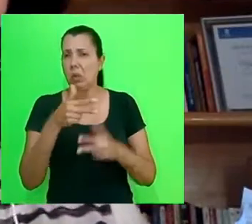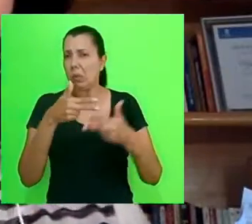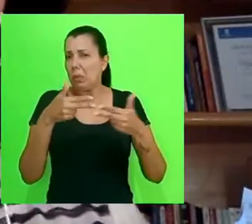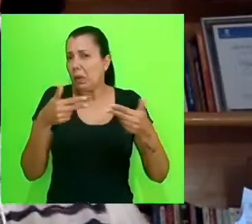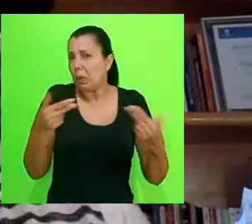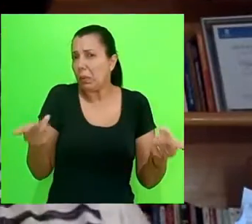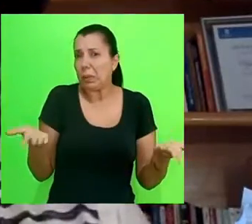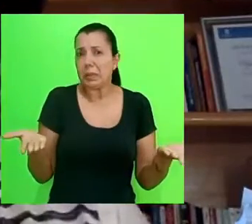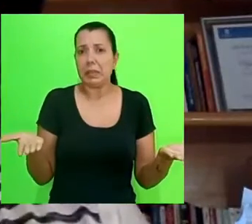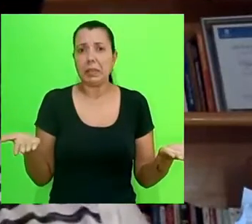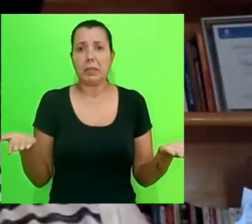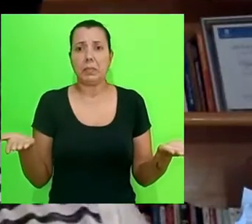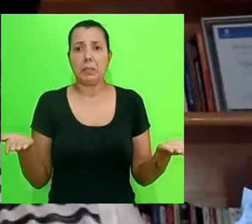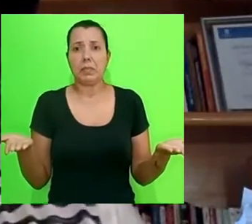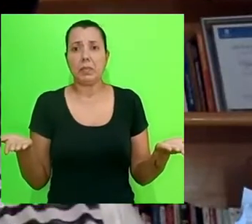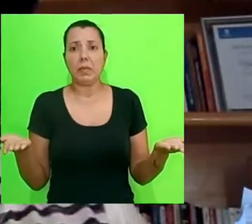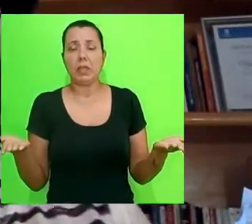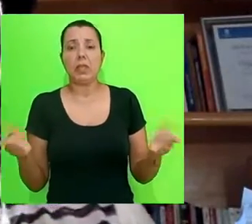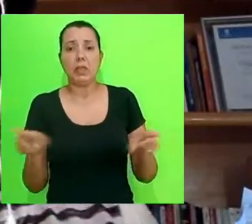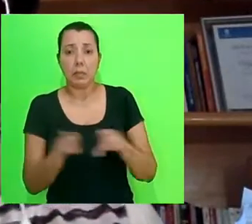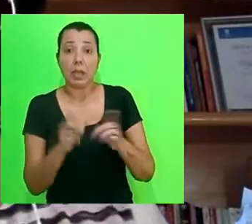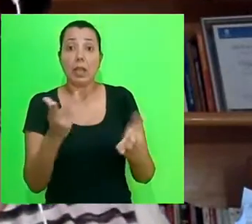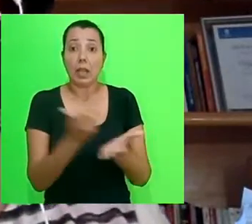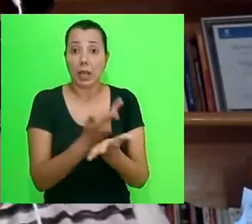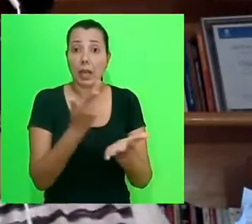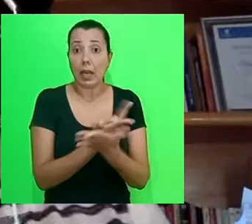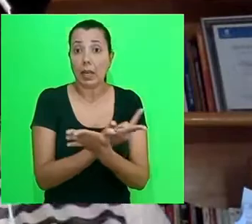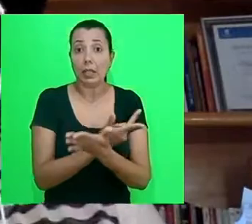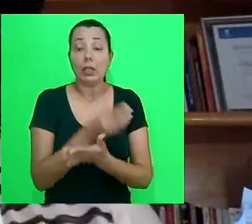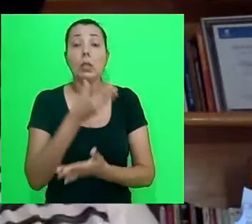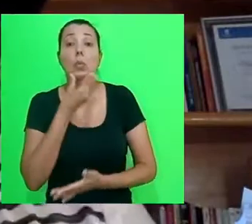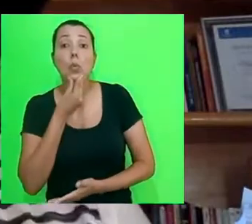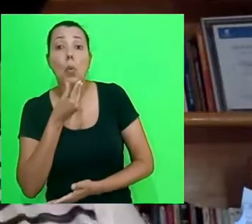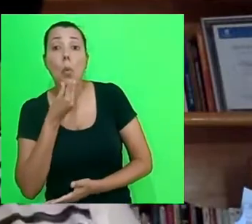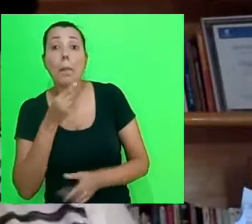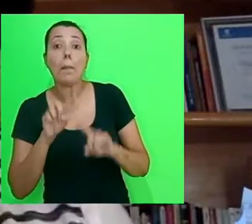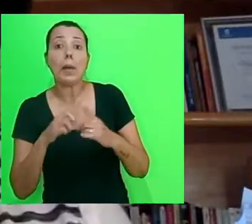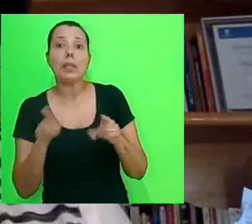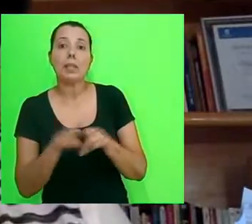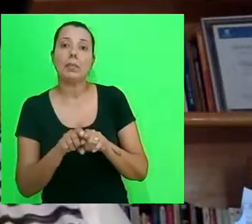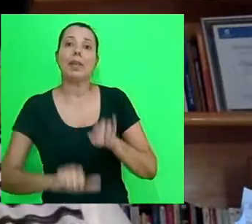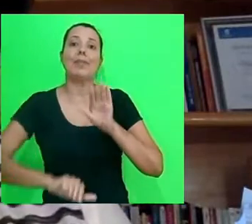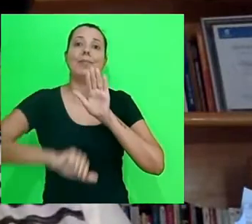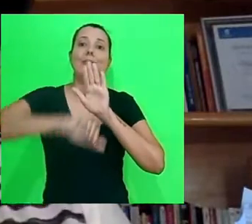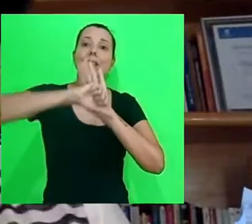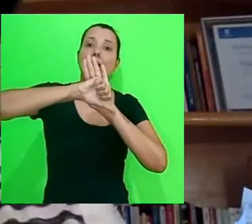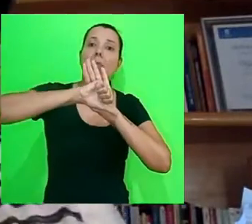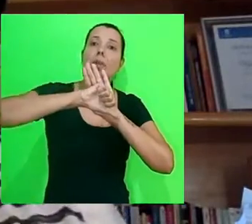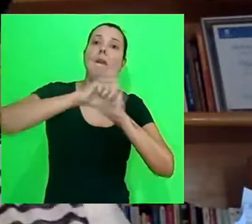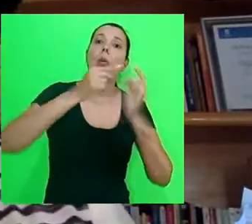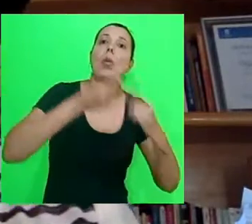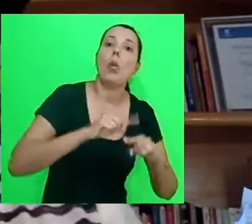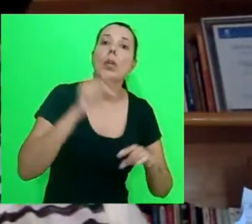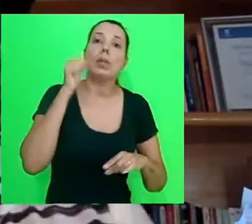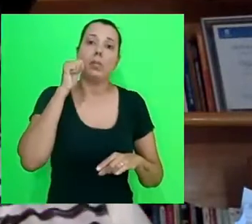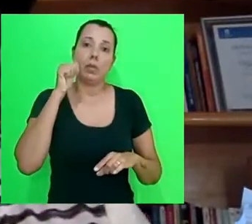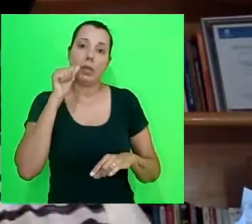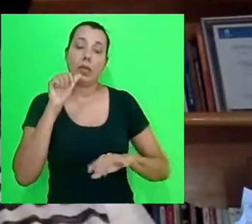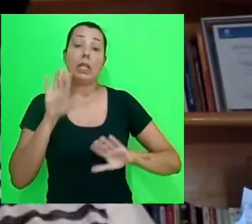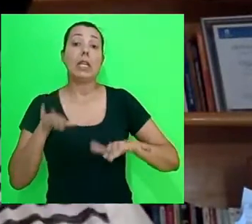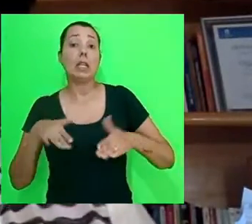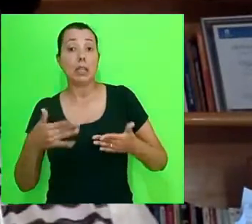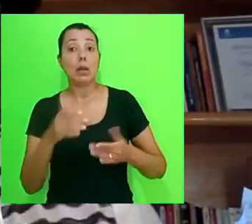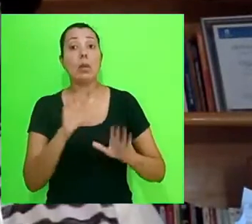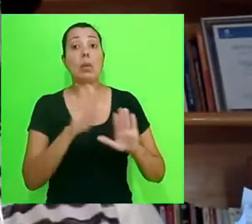referenciais de força, de referenciais de relação de poder assimétrica contra as mulheres, né, do homem em relação à